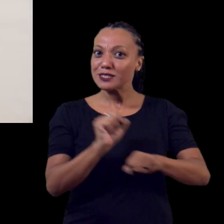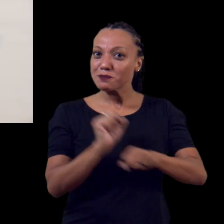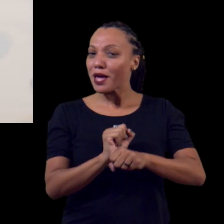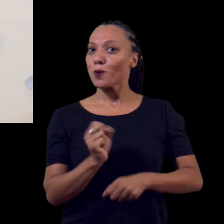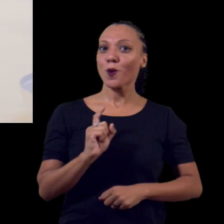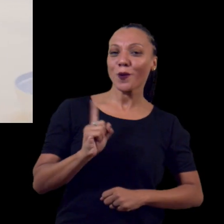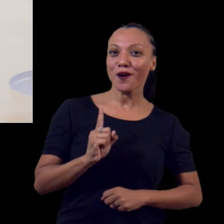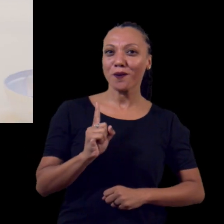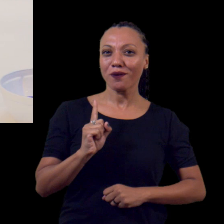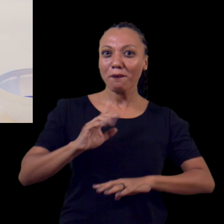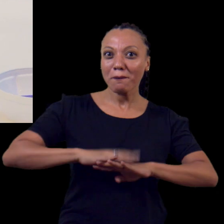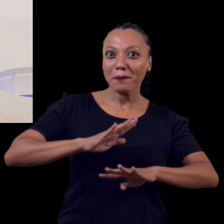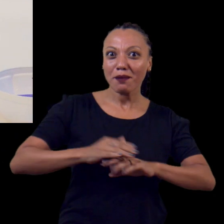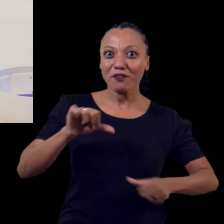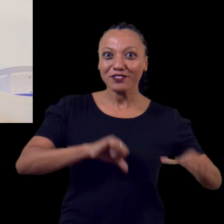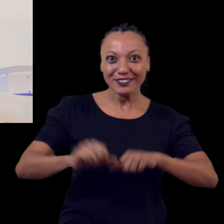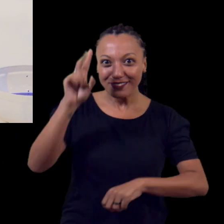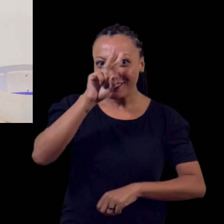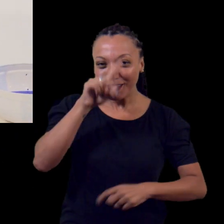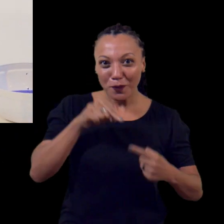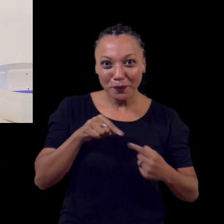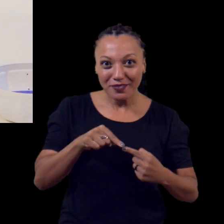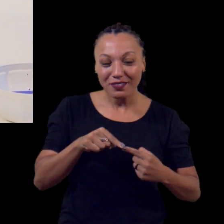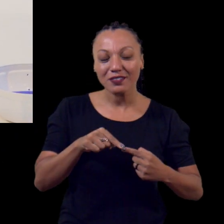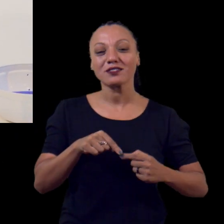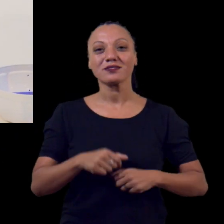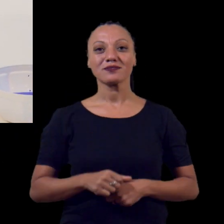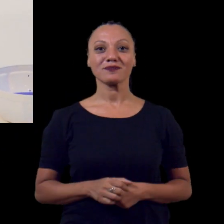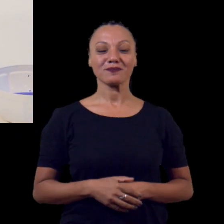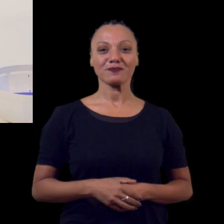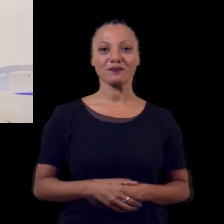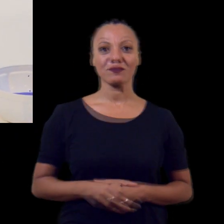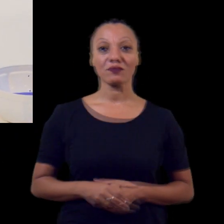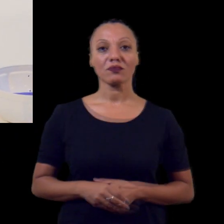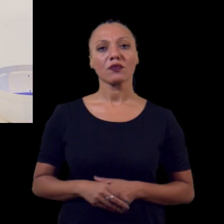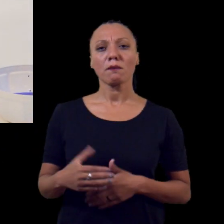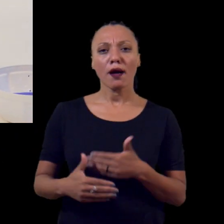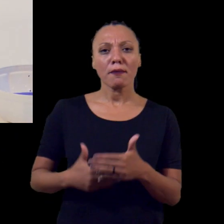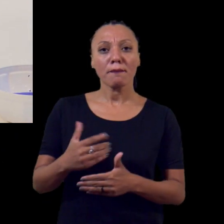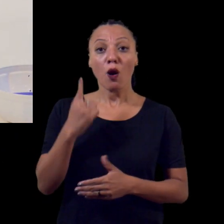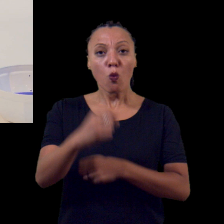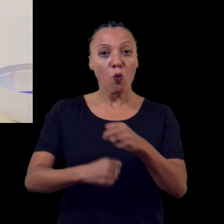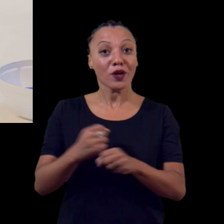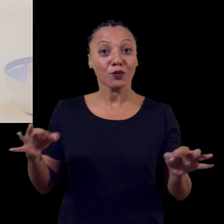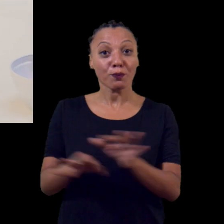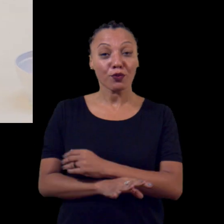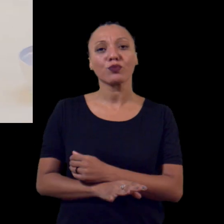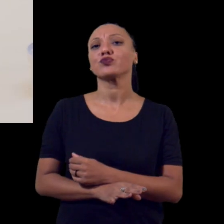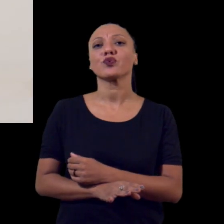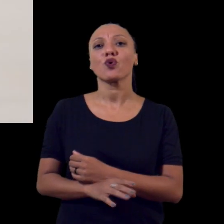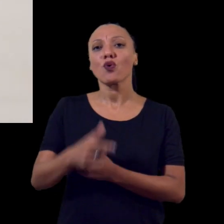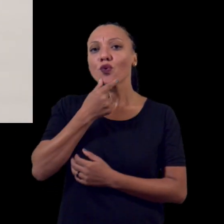Aí depois de um ano, um diretor de cinema alemão, ele me mandou um convite